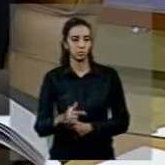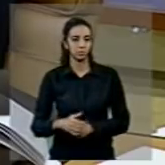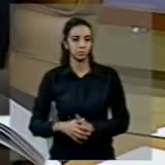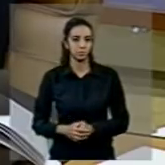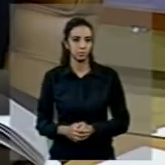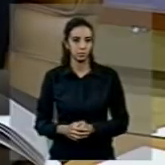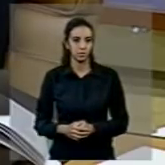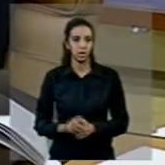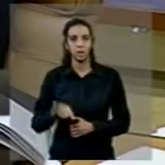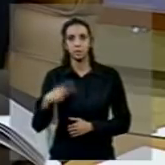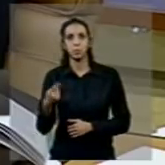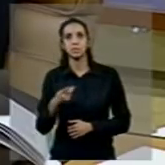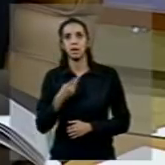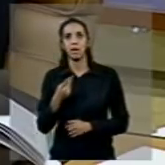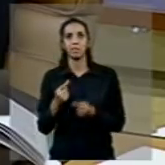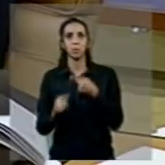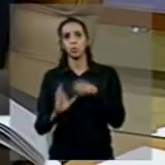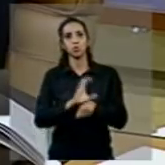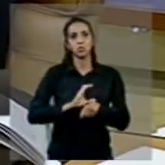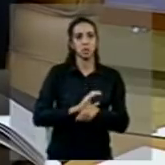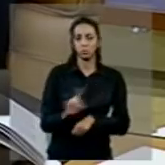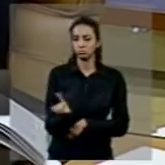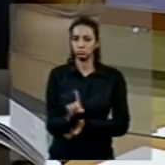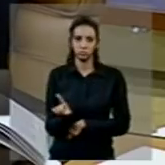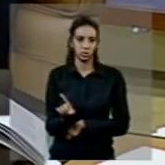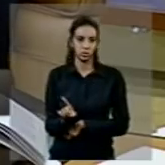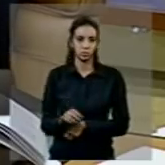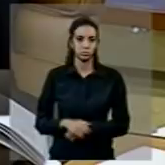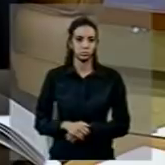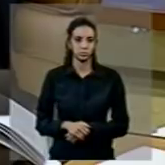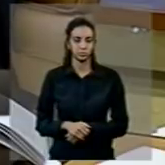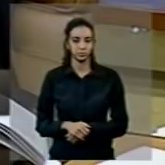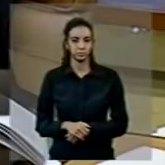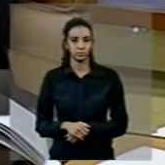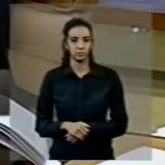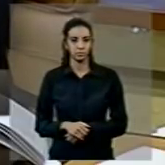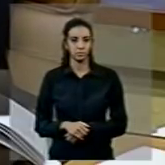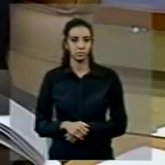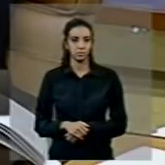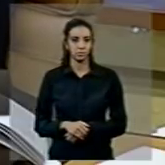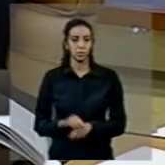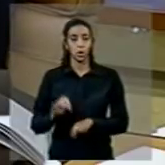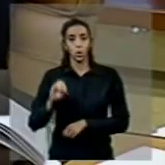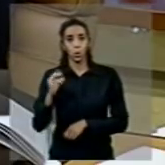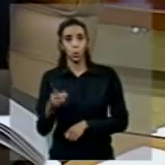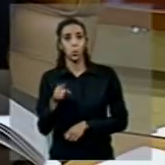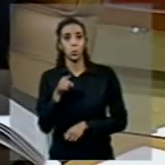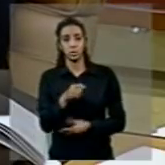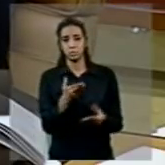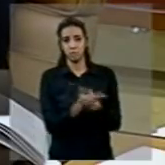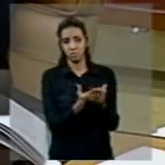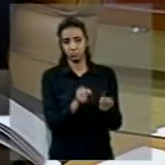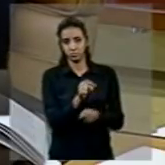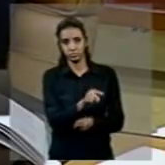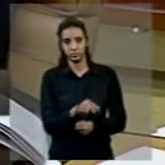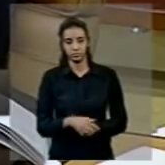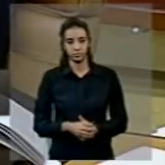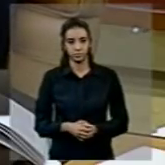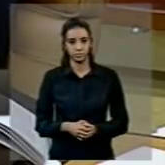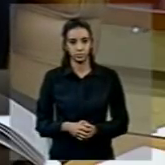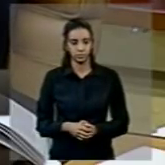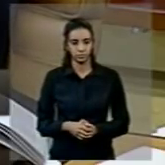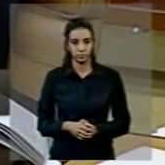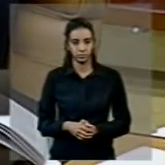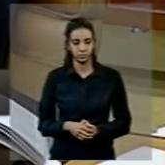uma inconstitucionalidade que eu pudesse reconhecer ou sequer a não recepção, que é o pedido formulado na petição. E, tal como